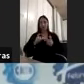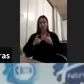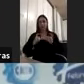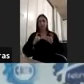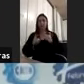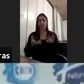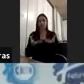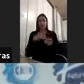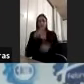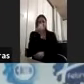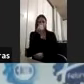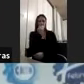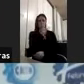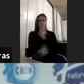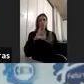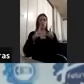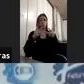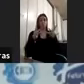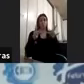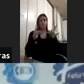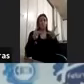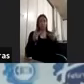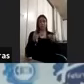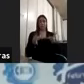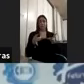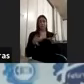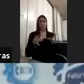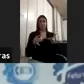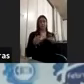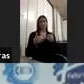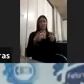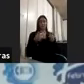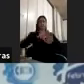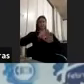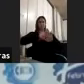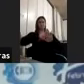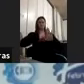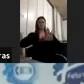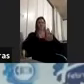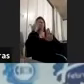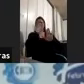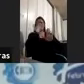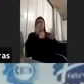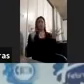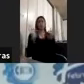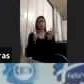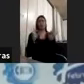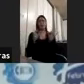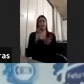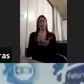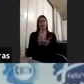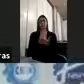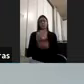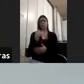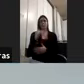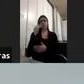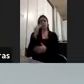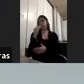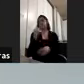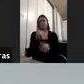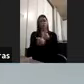sindicato ignorasse e tornasse invisível os 747 e seguisse dali para frente. Isso não existe. Não